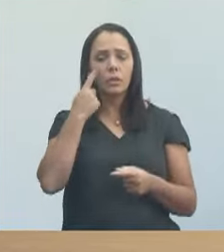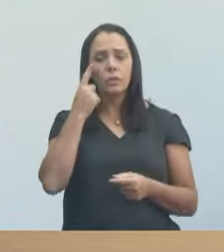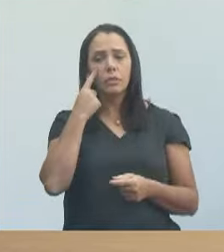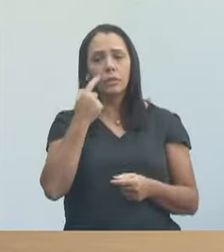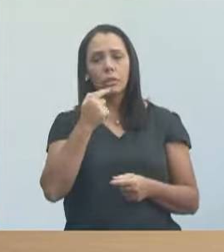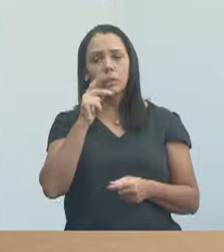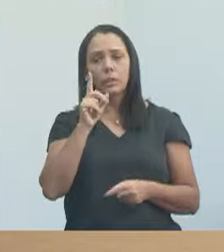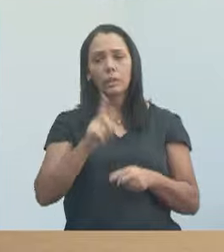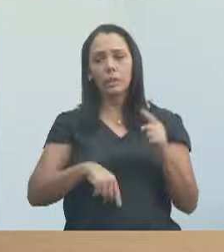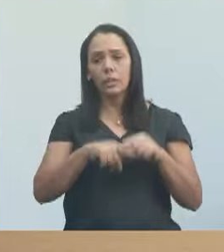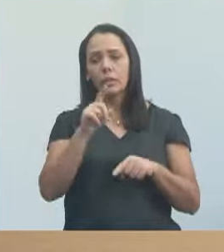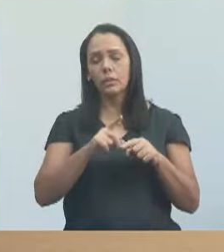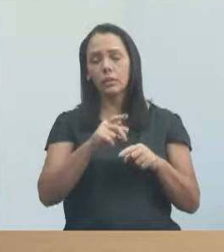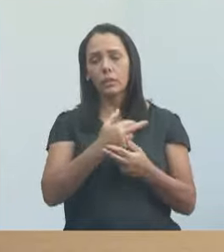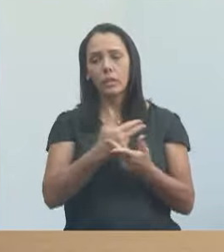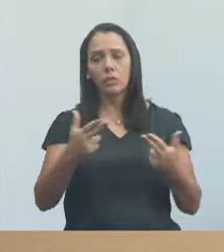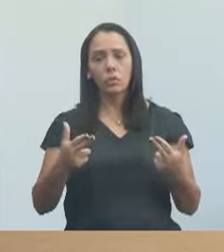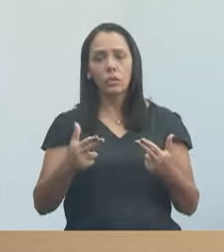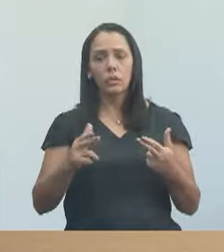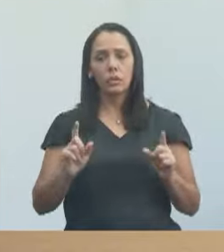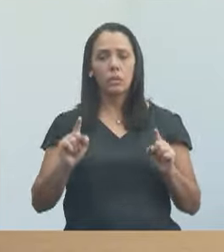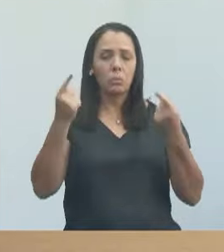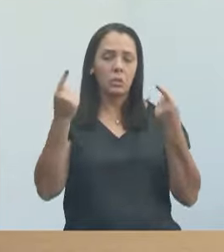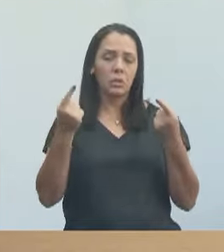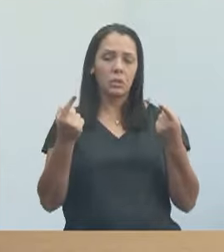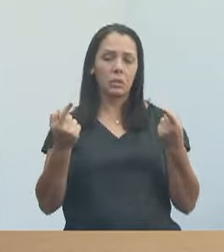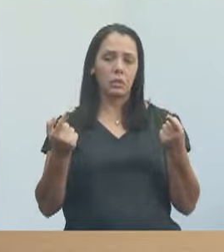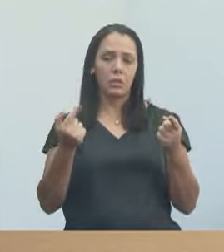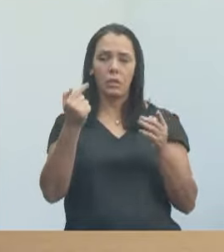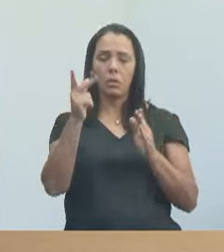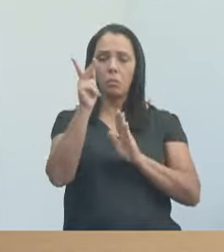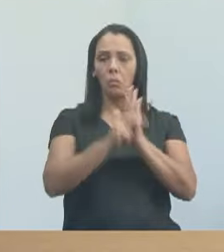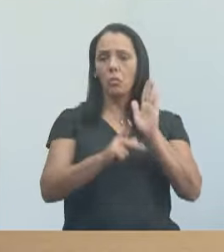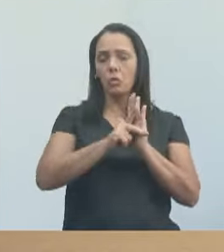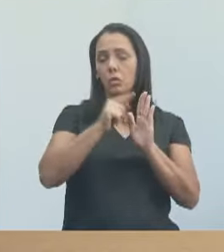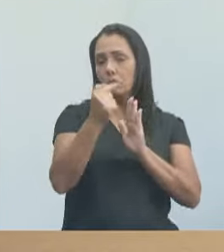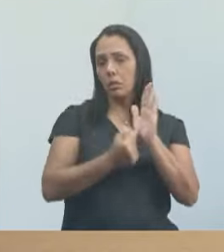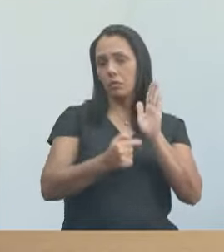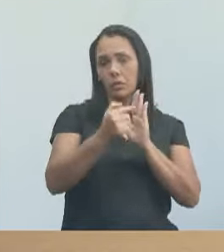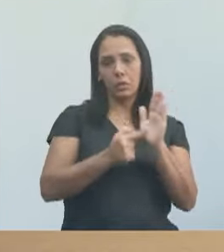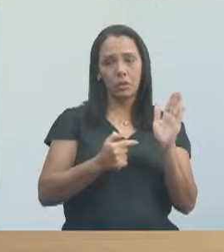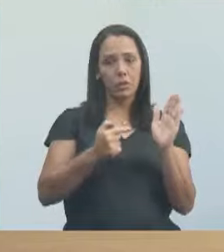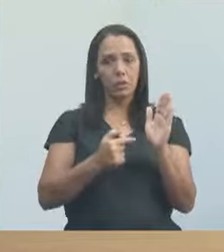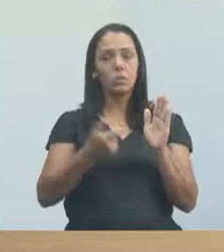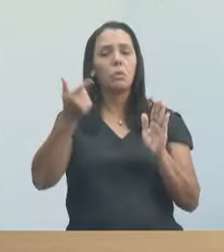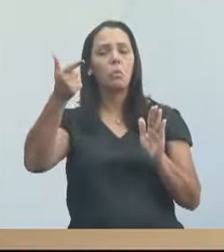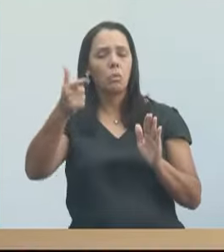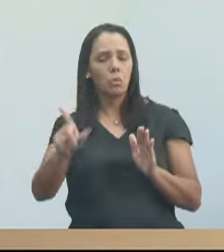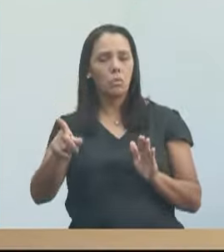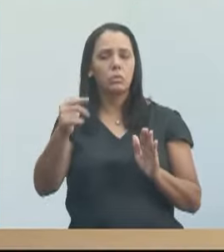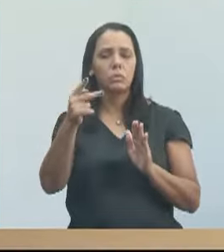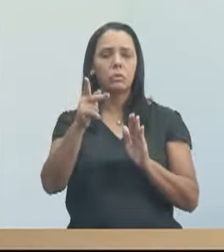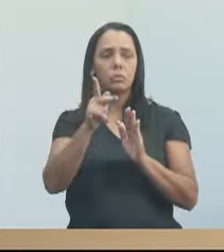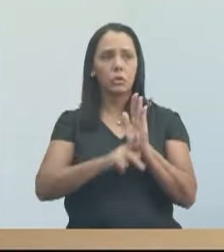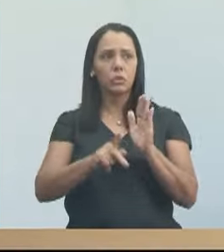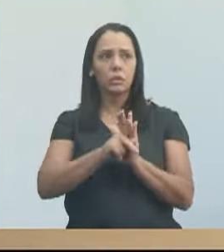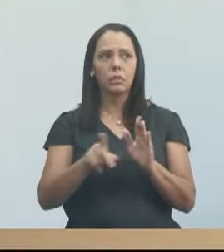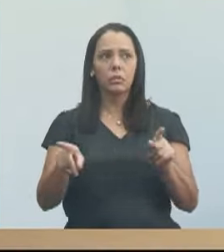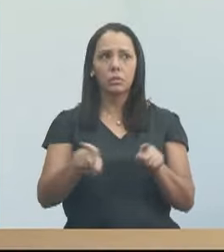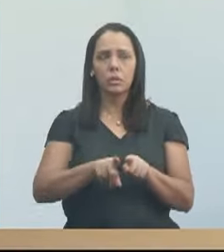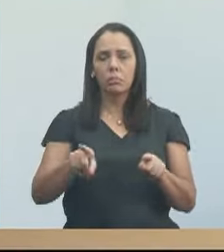tornando apelativas, né? Vetando o projeto meu, não passando. Teve um outro projeto que foi vetado pelo prefeito, que faz com que